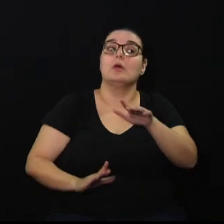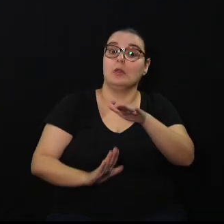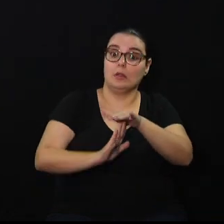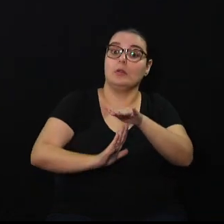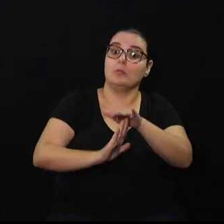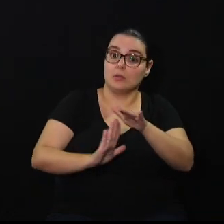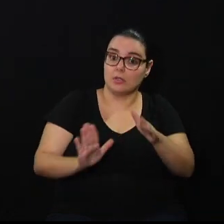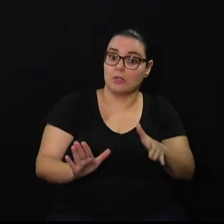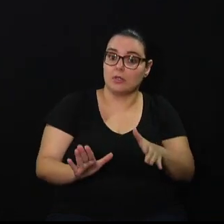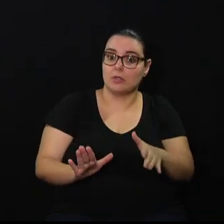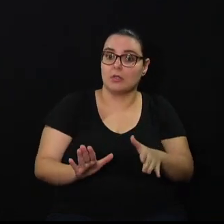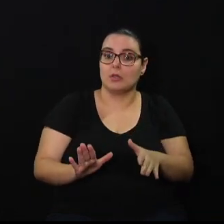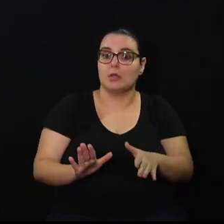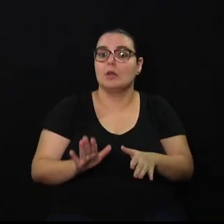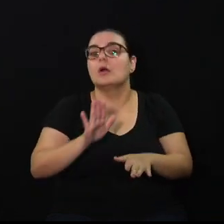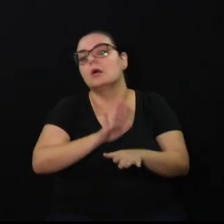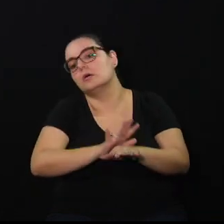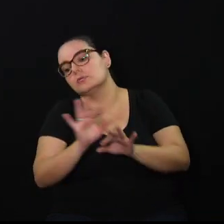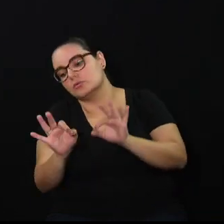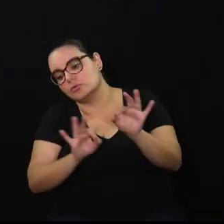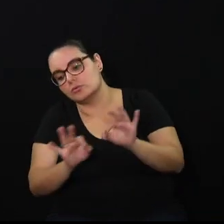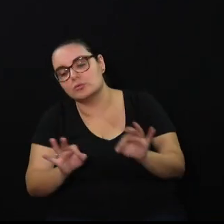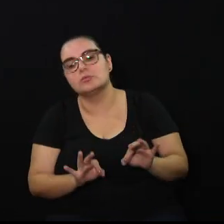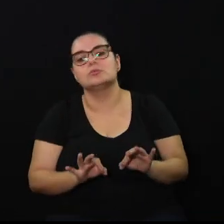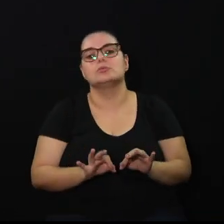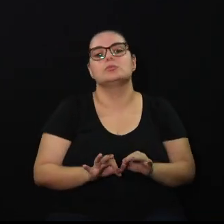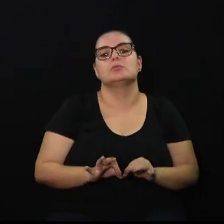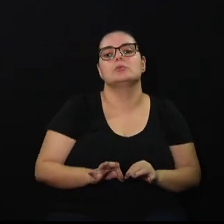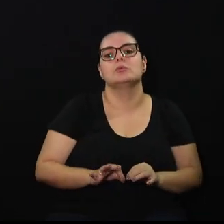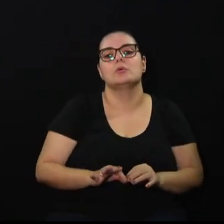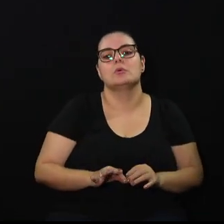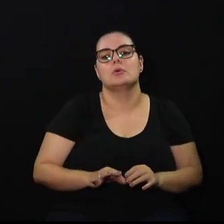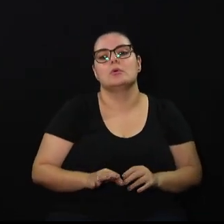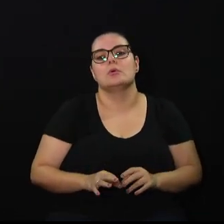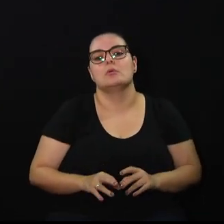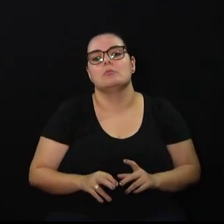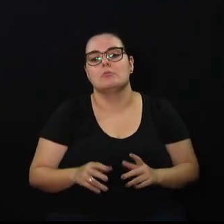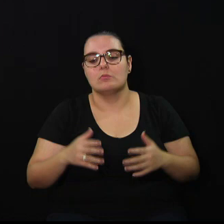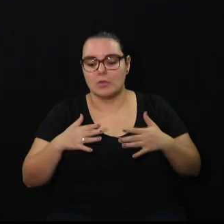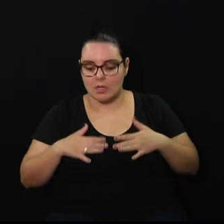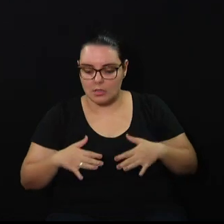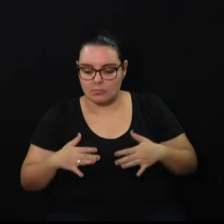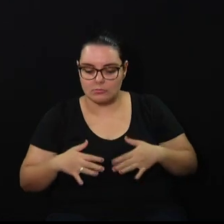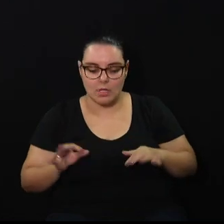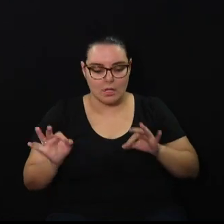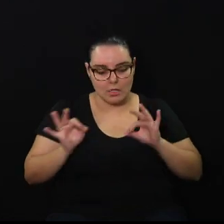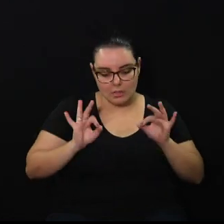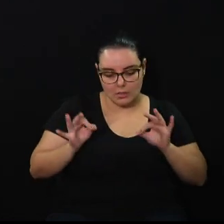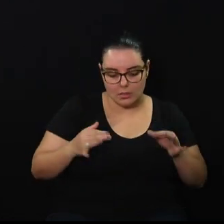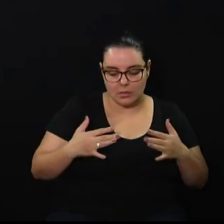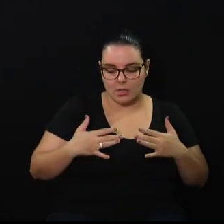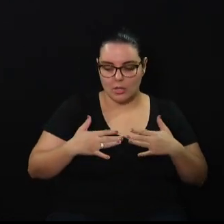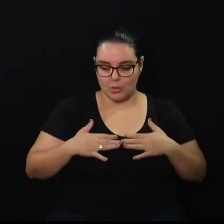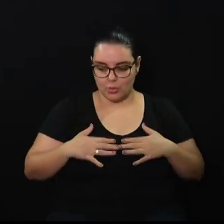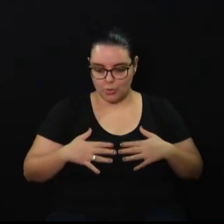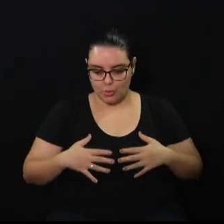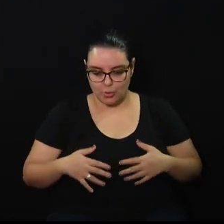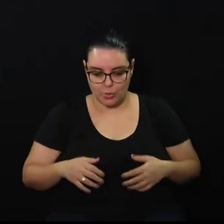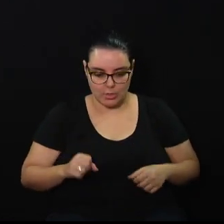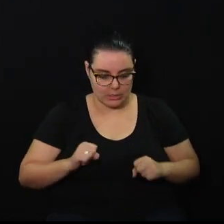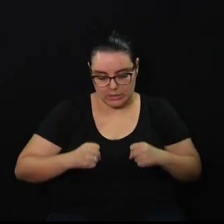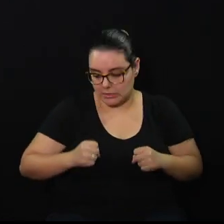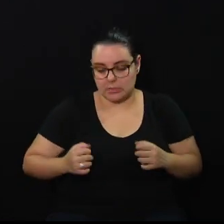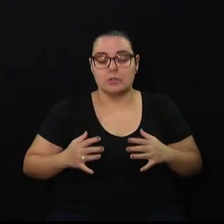gostam ajuda se organizar eles te pararam de ter alguma crise de se organizar olhar prestar atenção